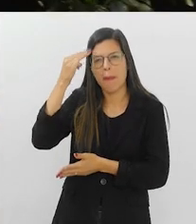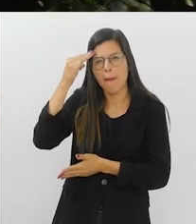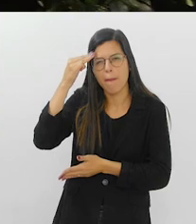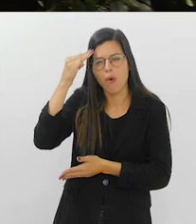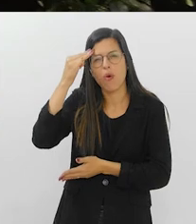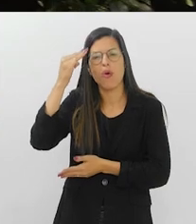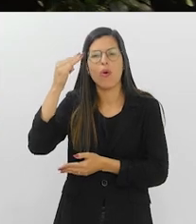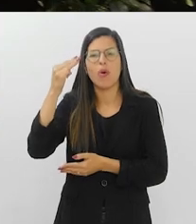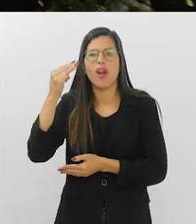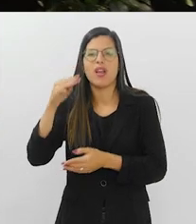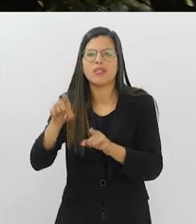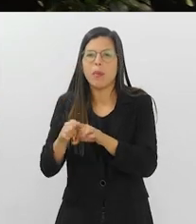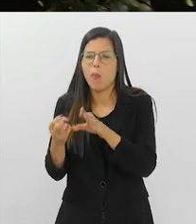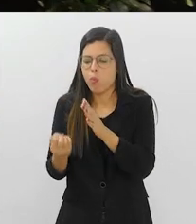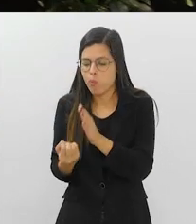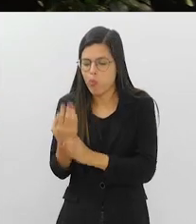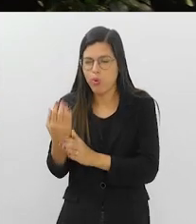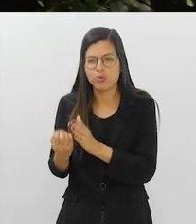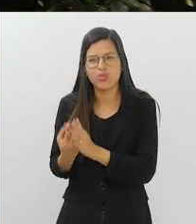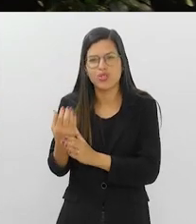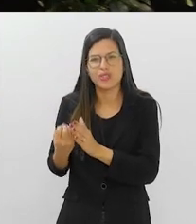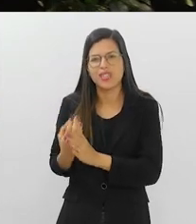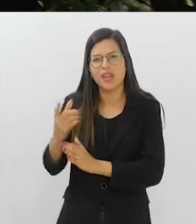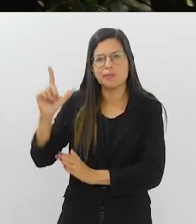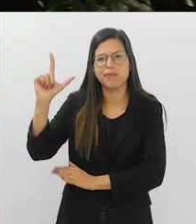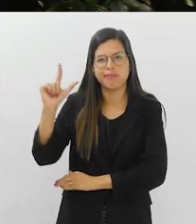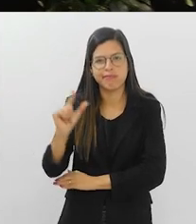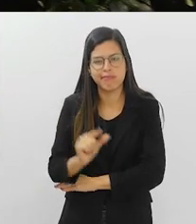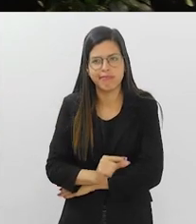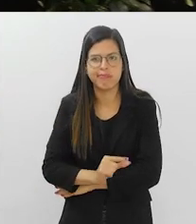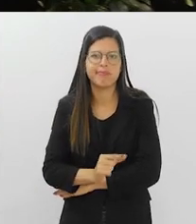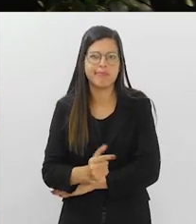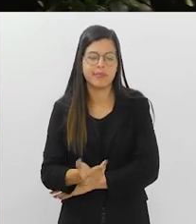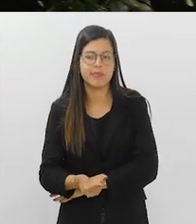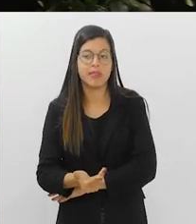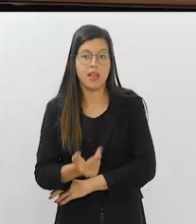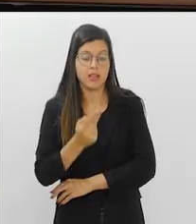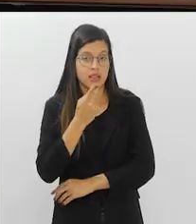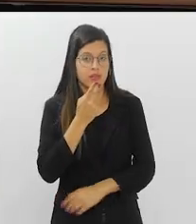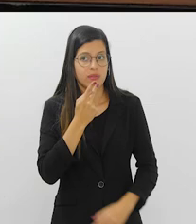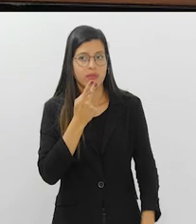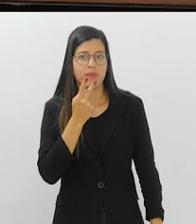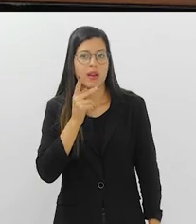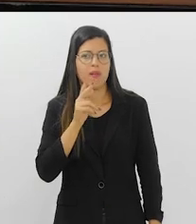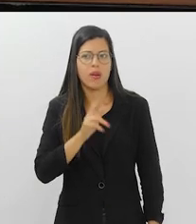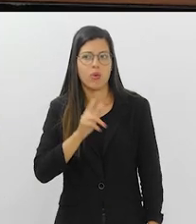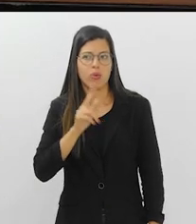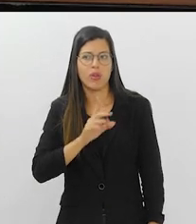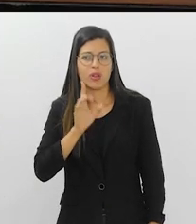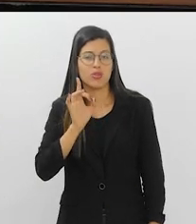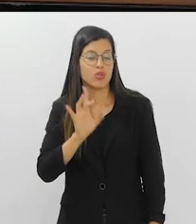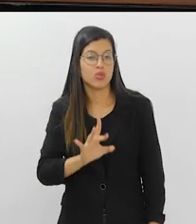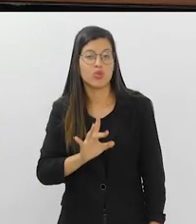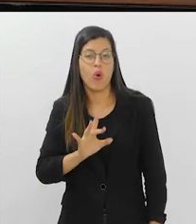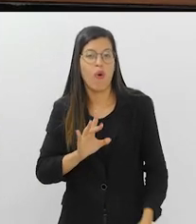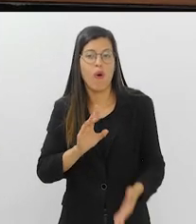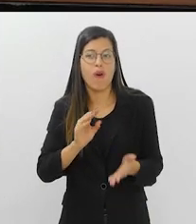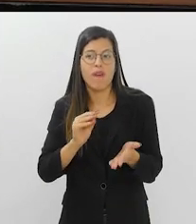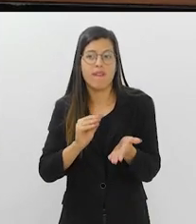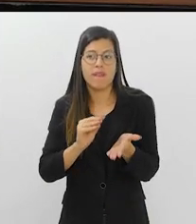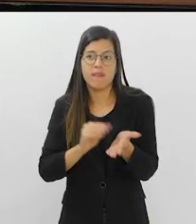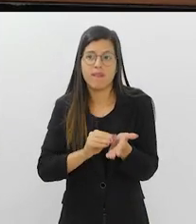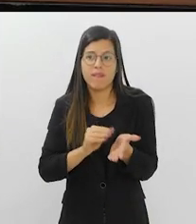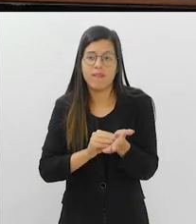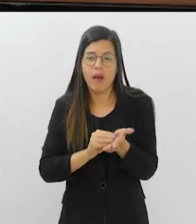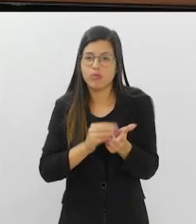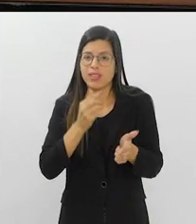cognitiva, baixa produtividade da pessoa, Sim, sem começa a dúvida. afetar o trabalho, né? Uma dinâmica que a gente fala que não é só do absenteísmo,